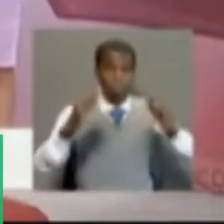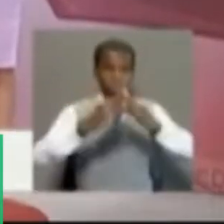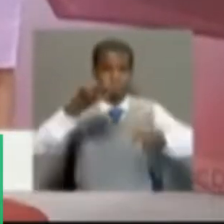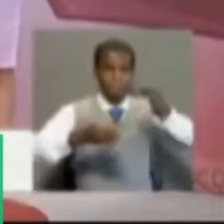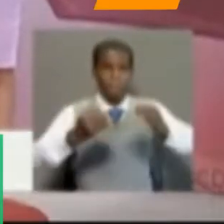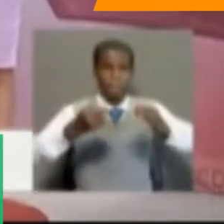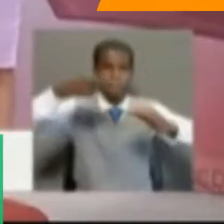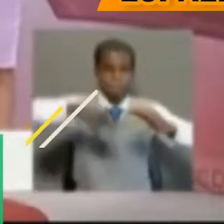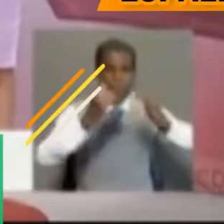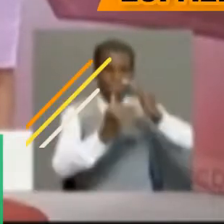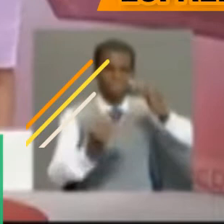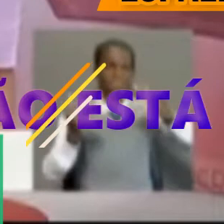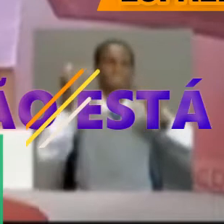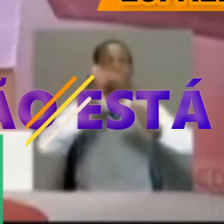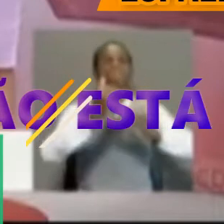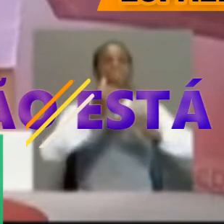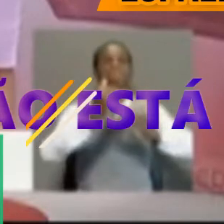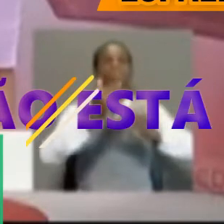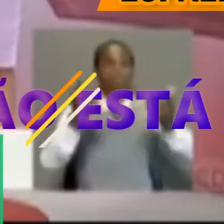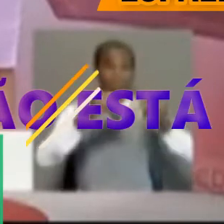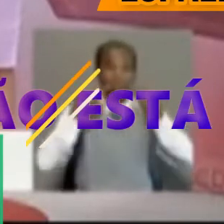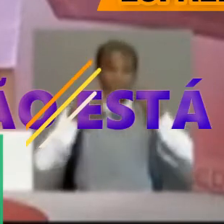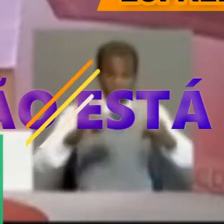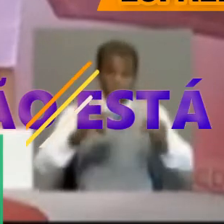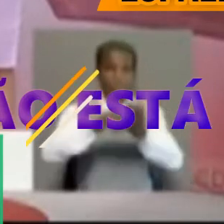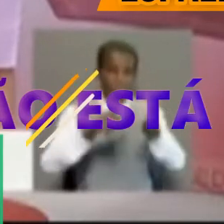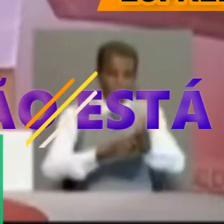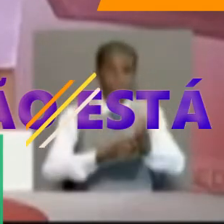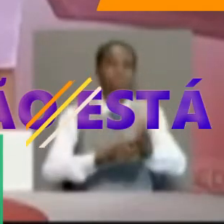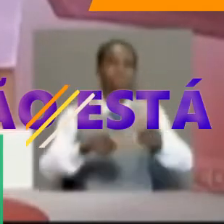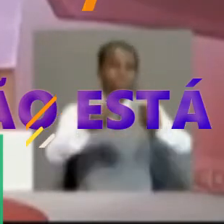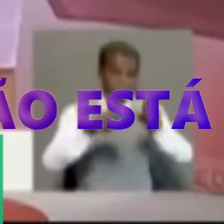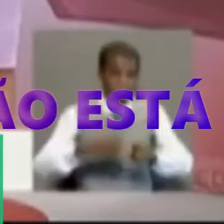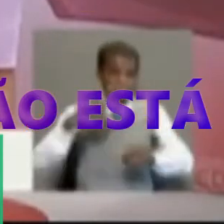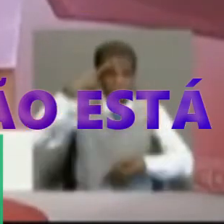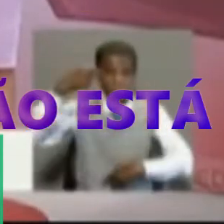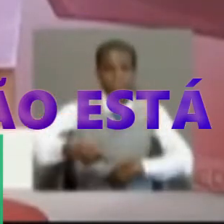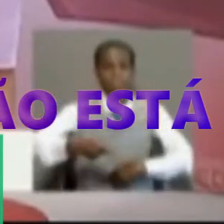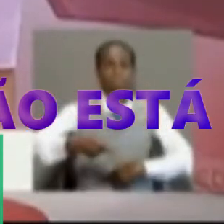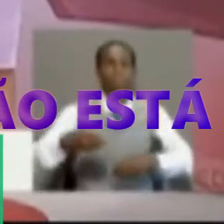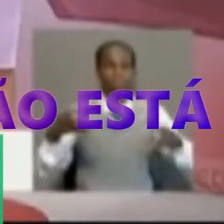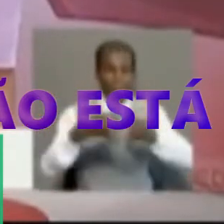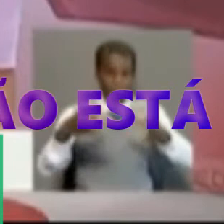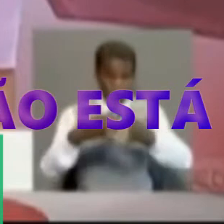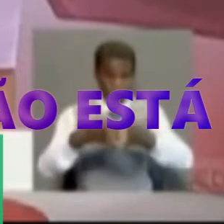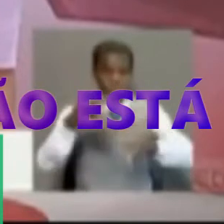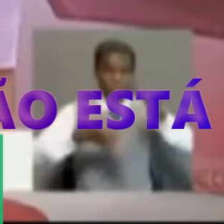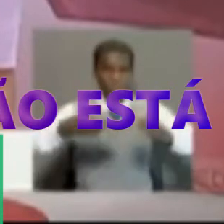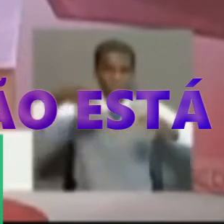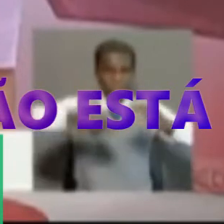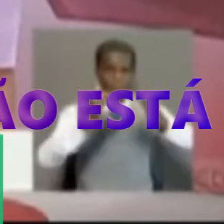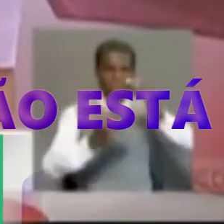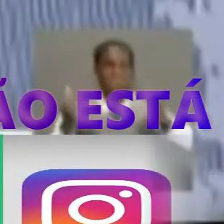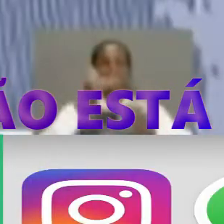na lei, doutrina e a jurisprudência. Jurisprudência, no fundo, são um conjunto de decisões tomadas pelos tribunais. Portanto, em sede do